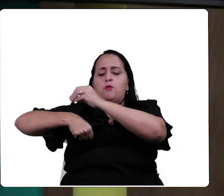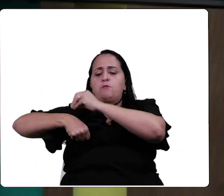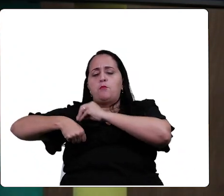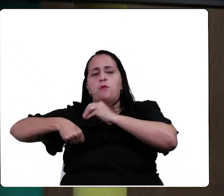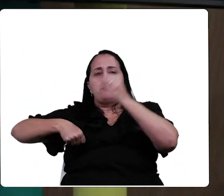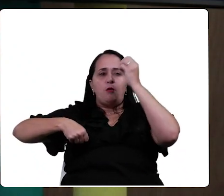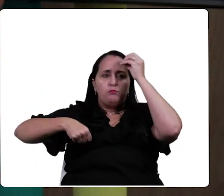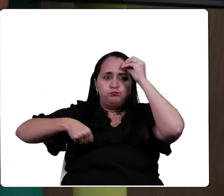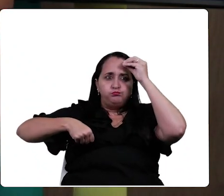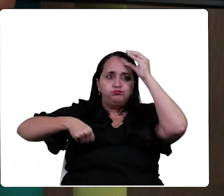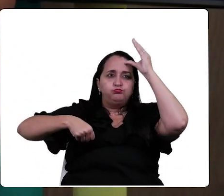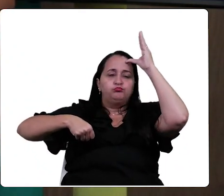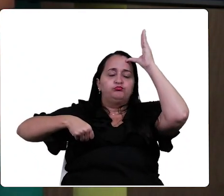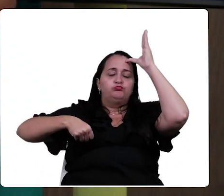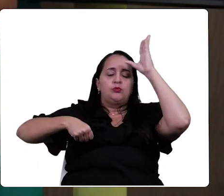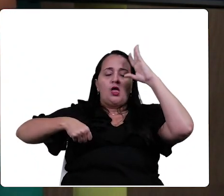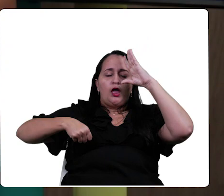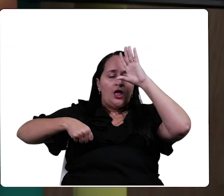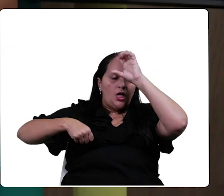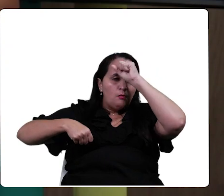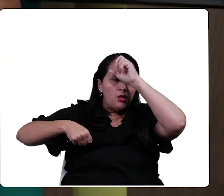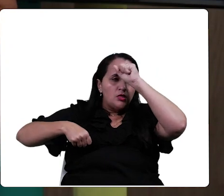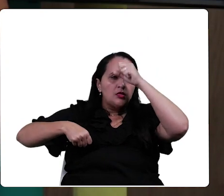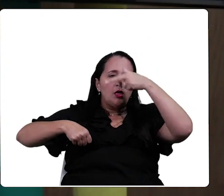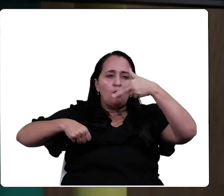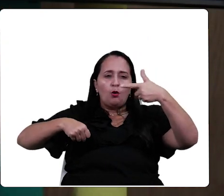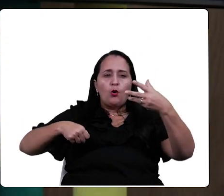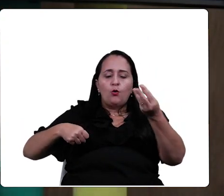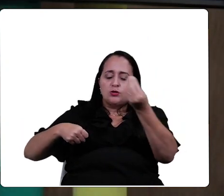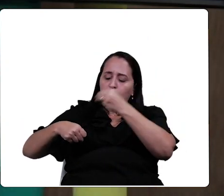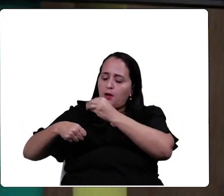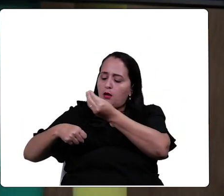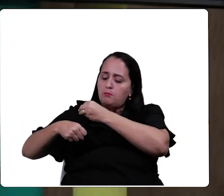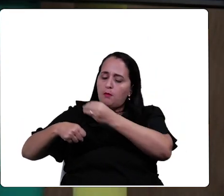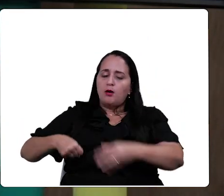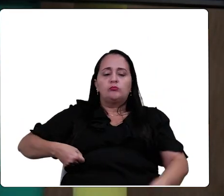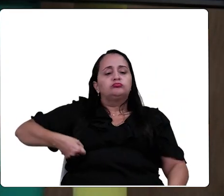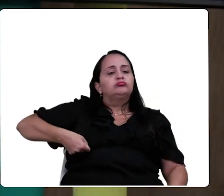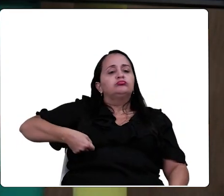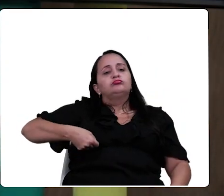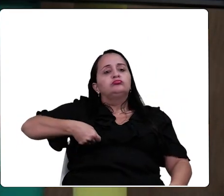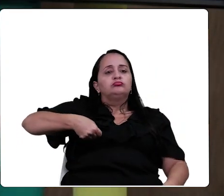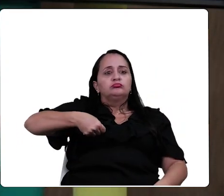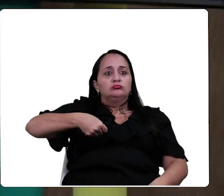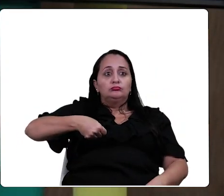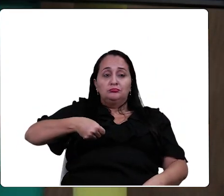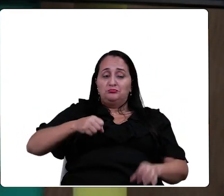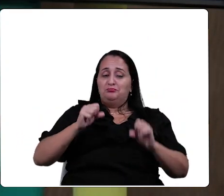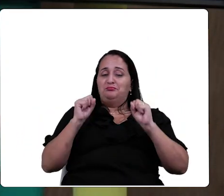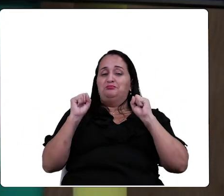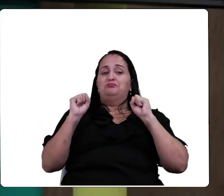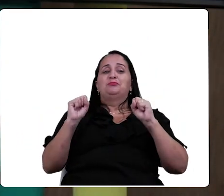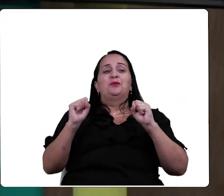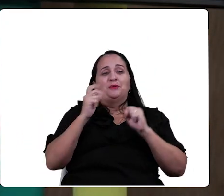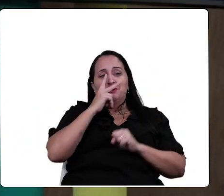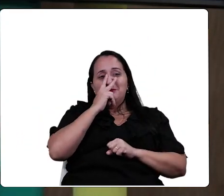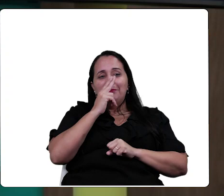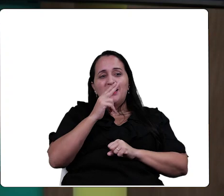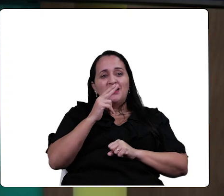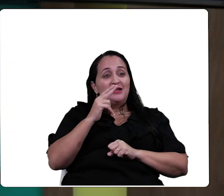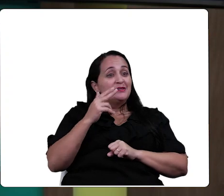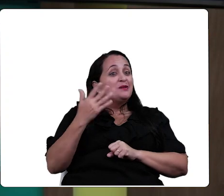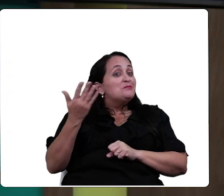bem pesada, né? Uma mala de conhecimento antes de ler um texto. É tudo aquilo que você já